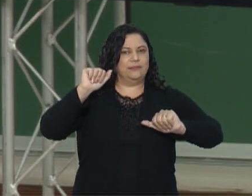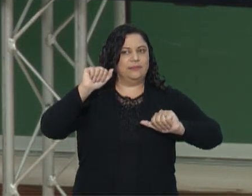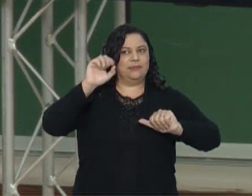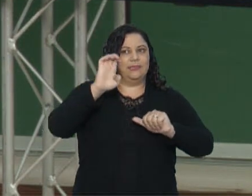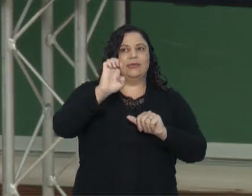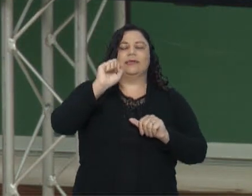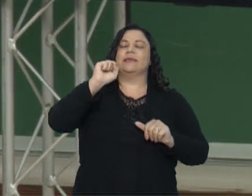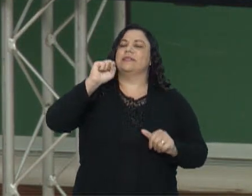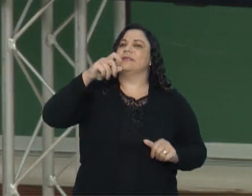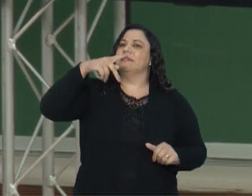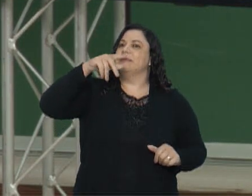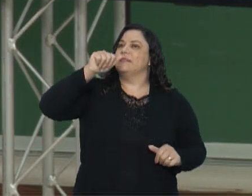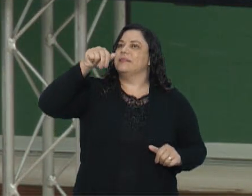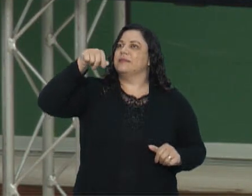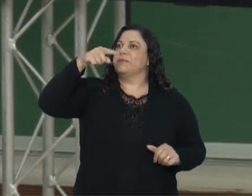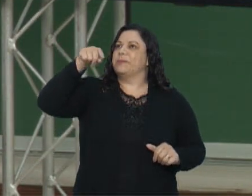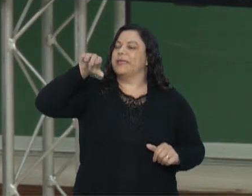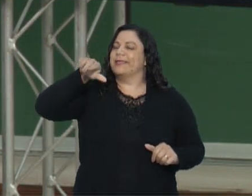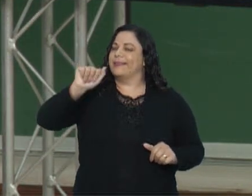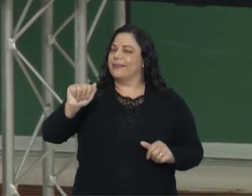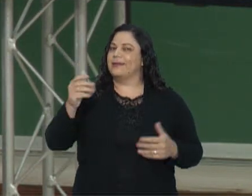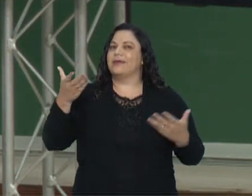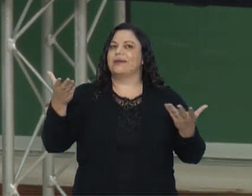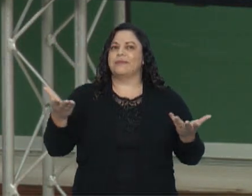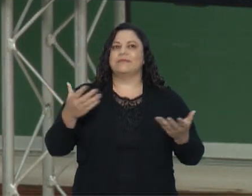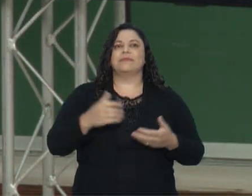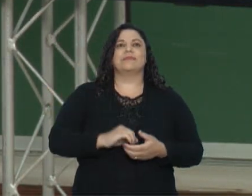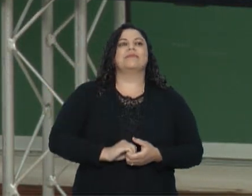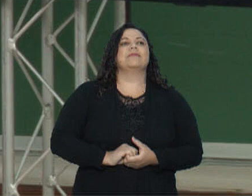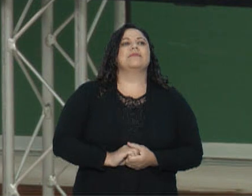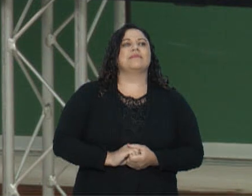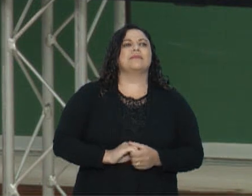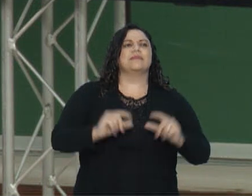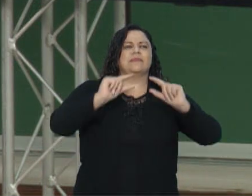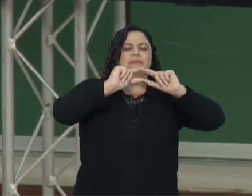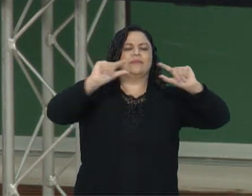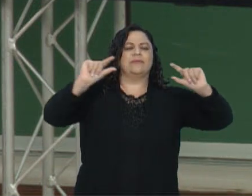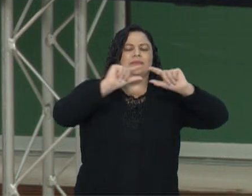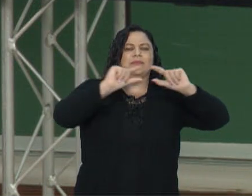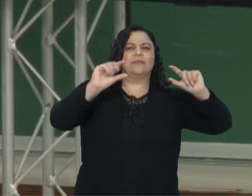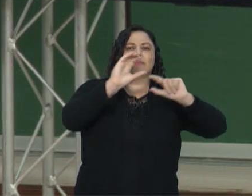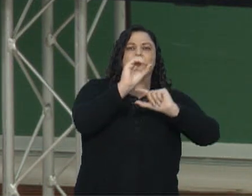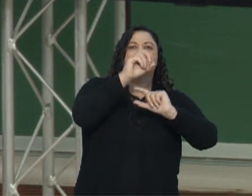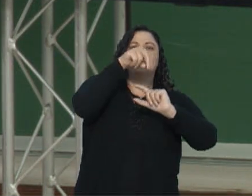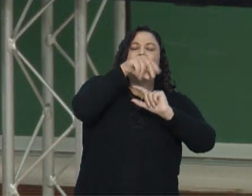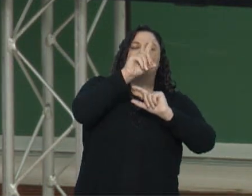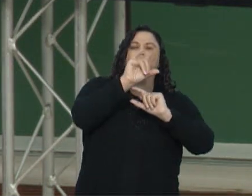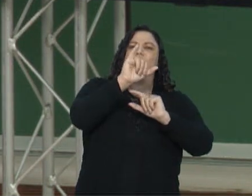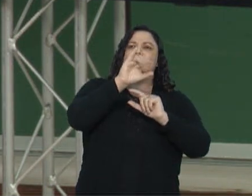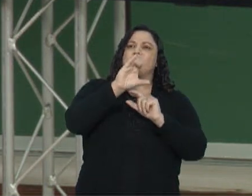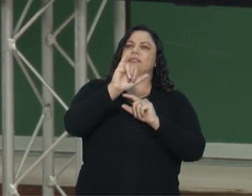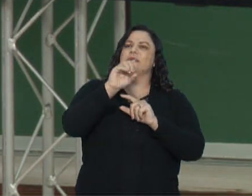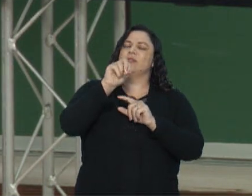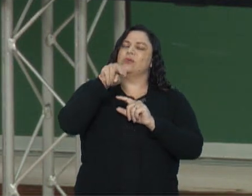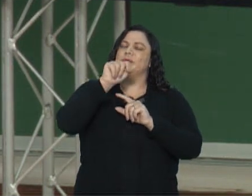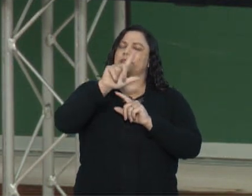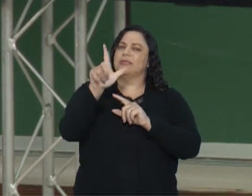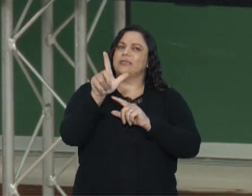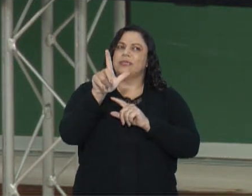contexto peninsular, que é o da Espanha, e nós vamos produzir frases usando o condicional. Então, procure iniciar